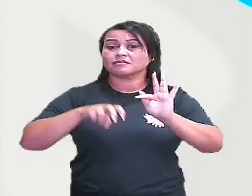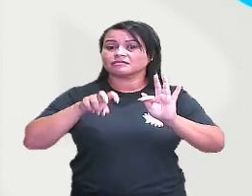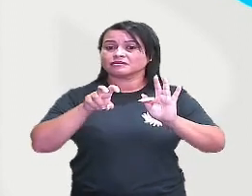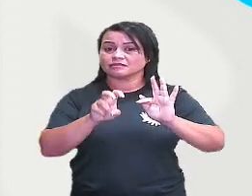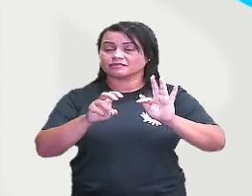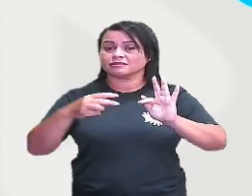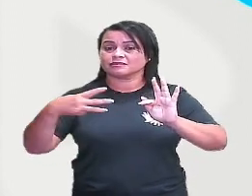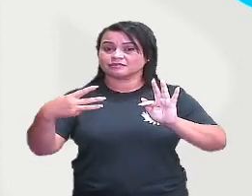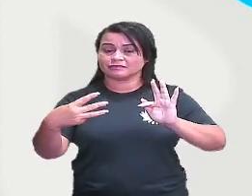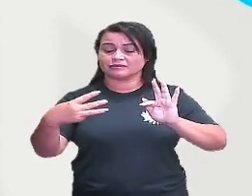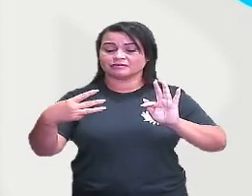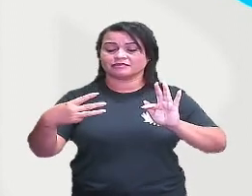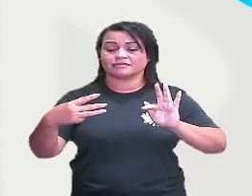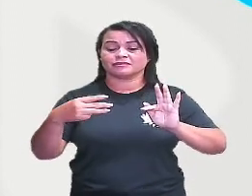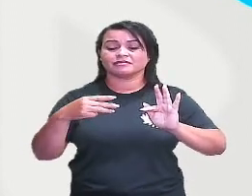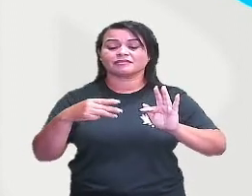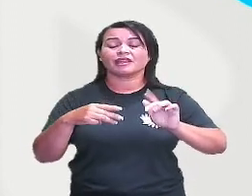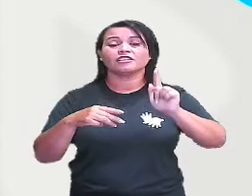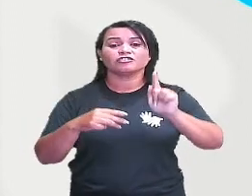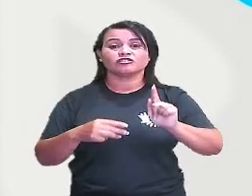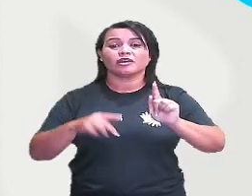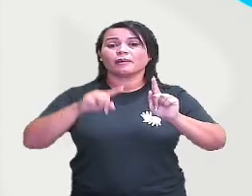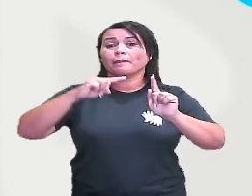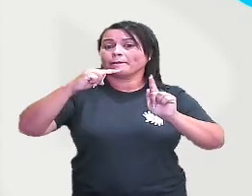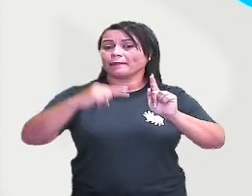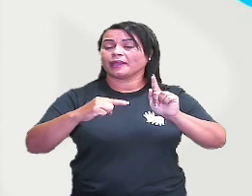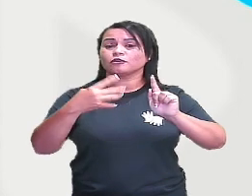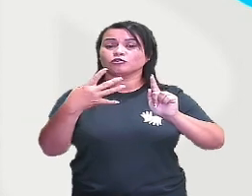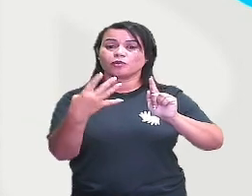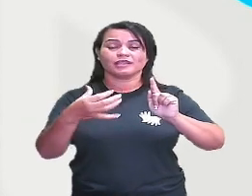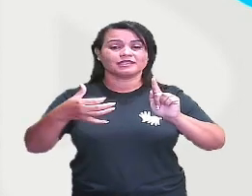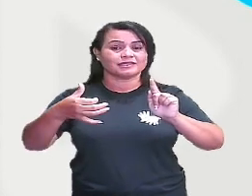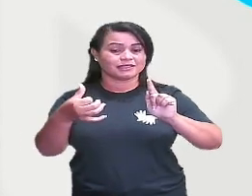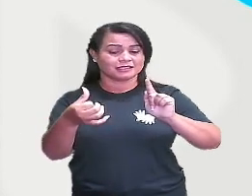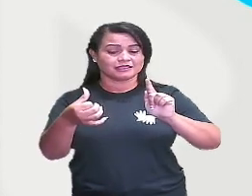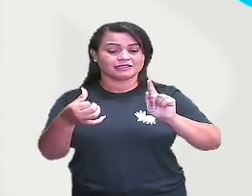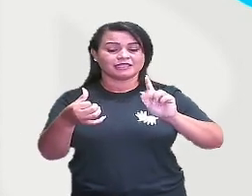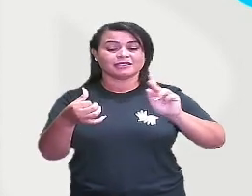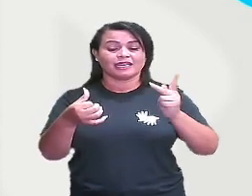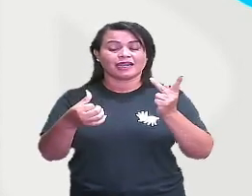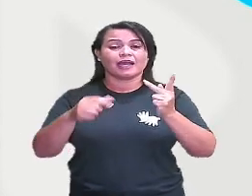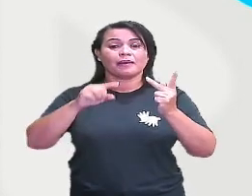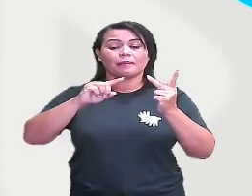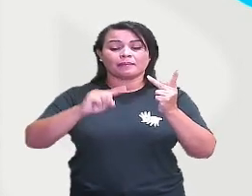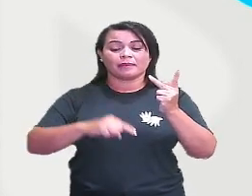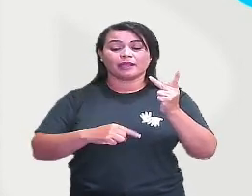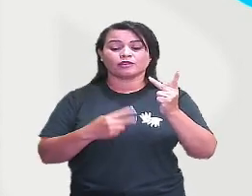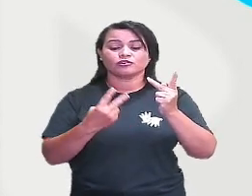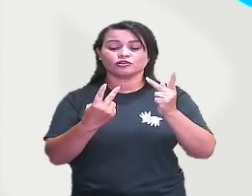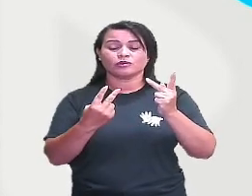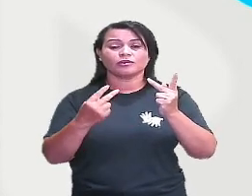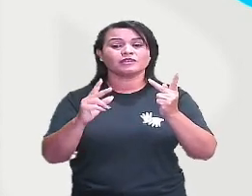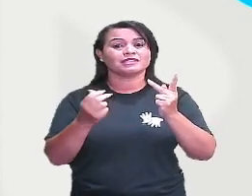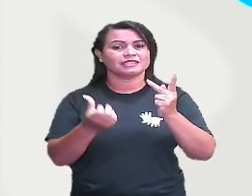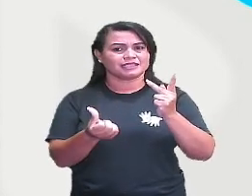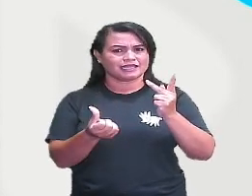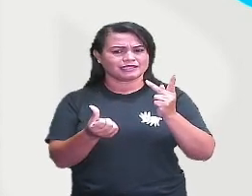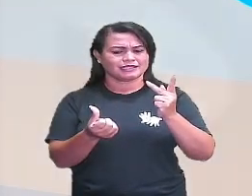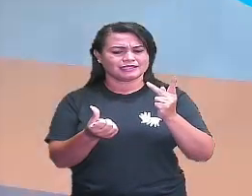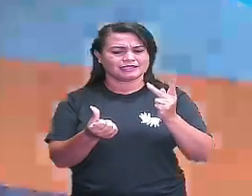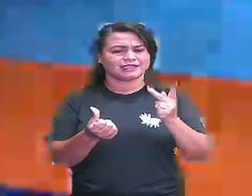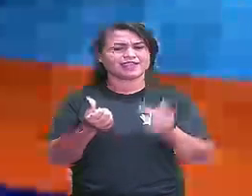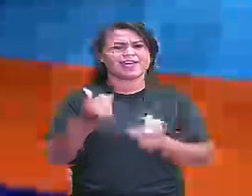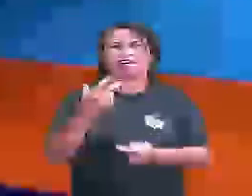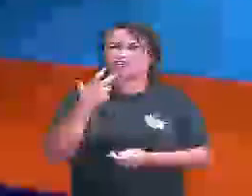e 3, G, menos 4 e 6, H, menos 2 e 6. Opa, professora,